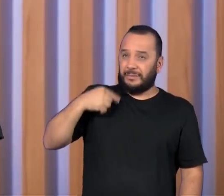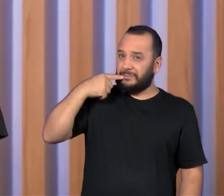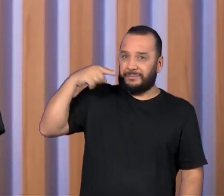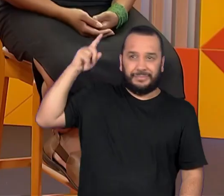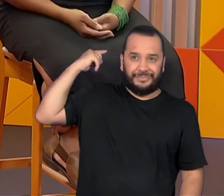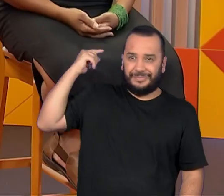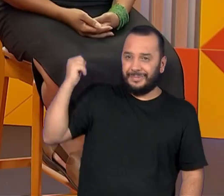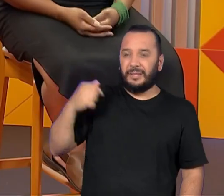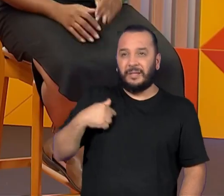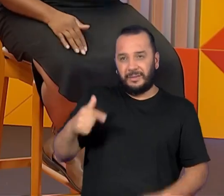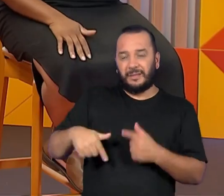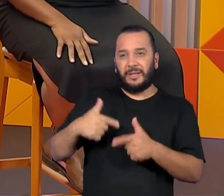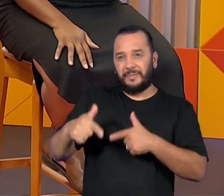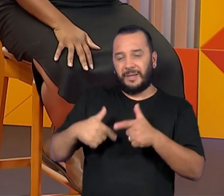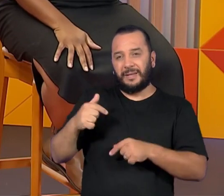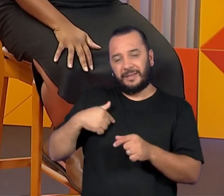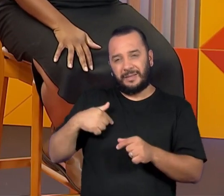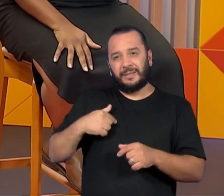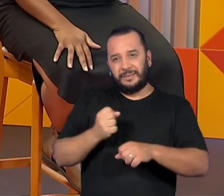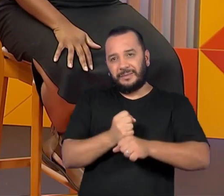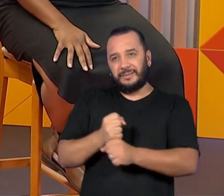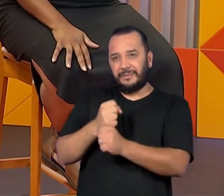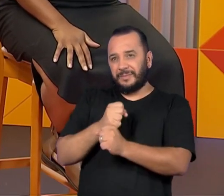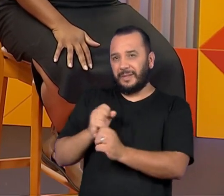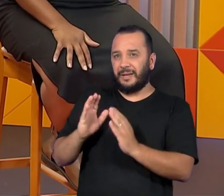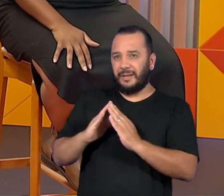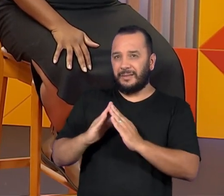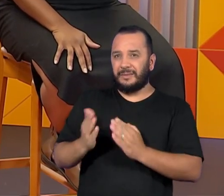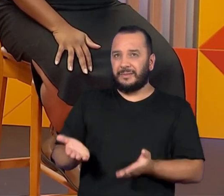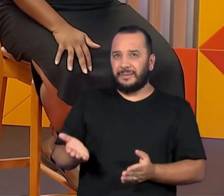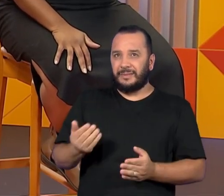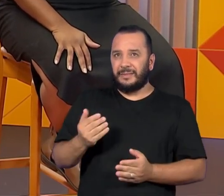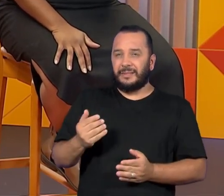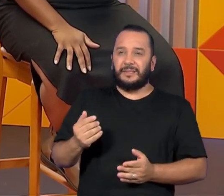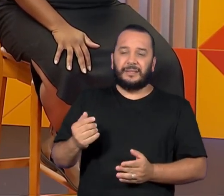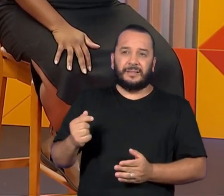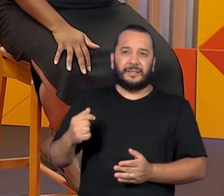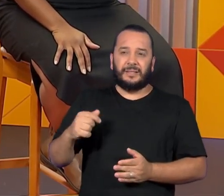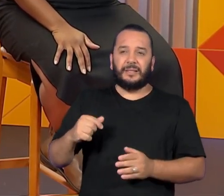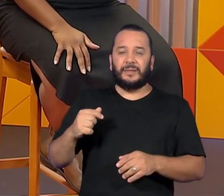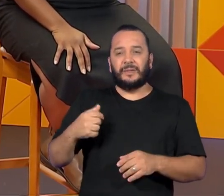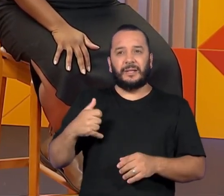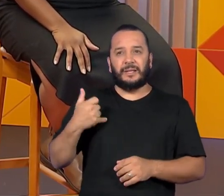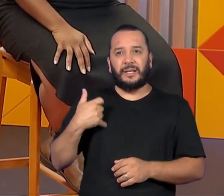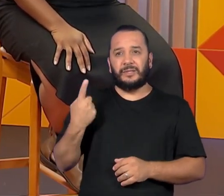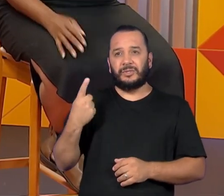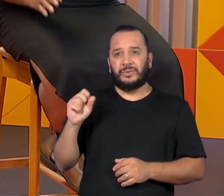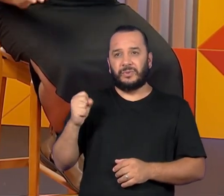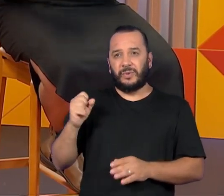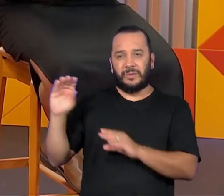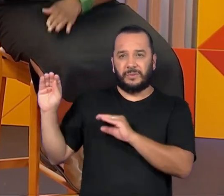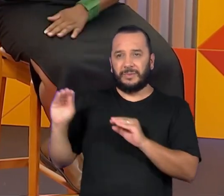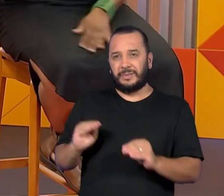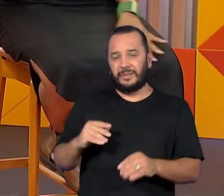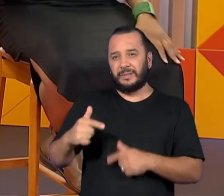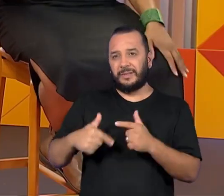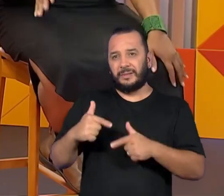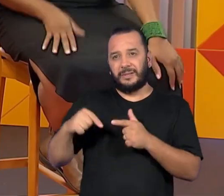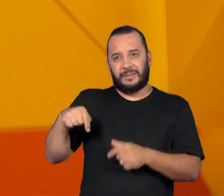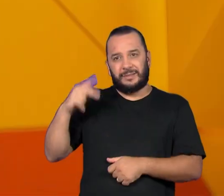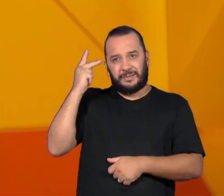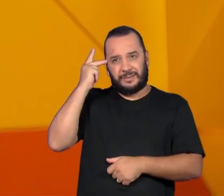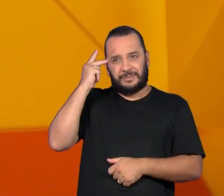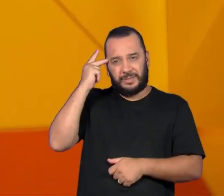ainda. Então, primeira coisa, eu tinha 18 anos, quando eu cheguei para trabalhar aqui em São Paulo, seguindo o mesmo ciclo da minha